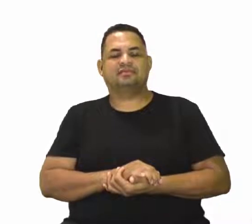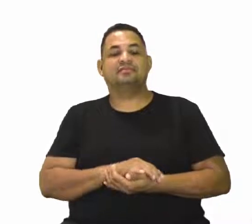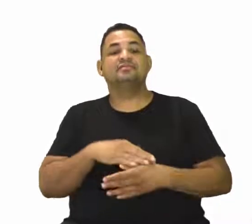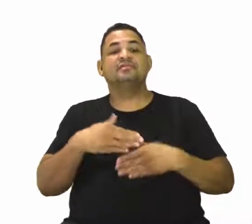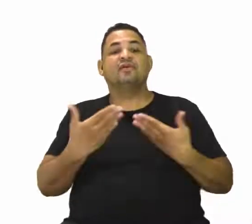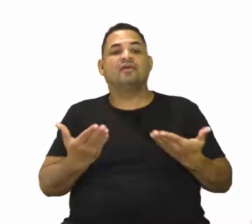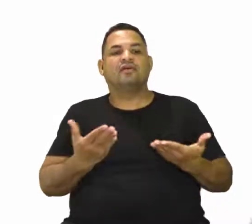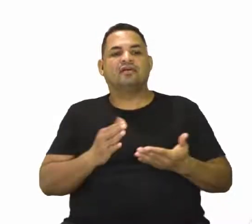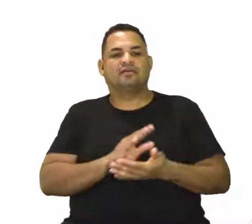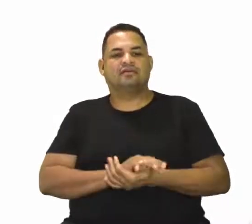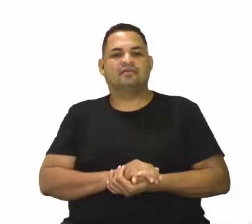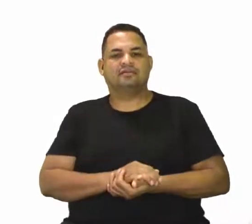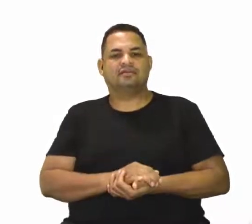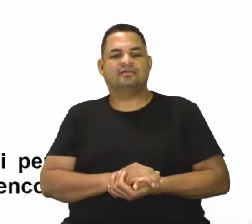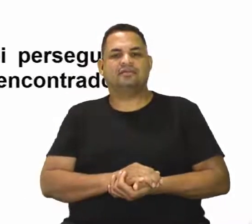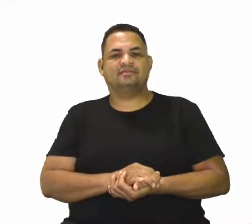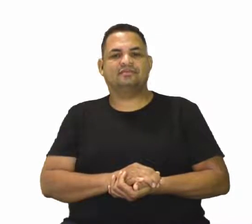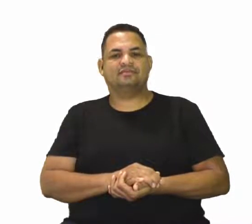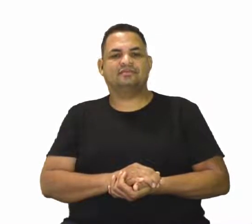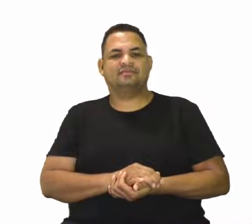letra letra letra